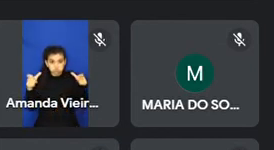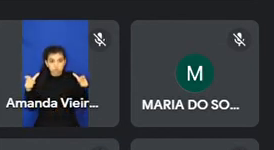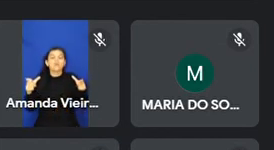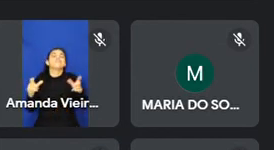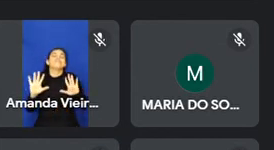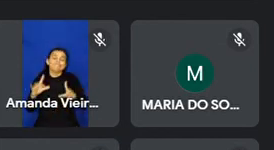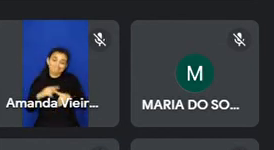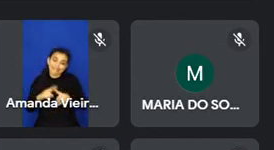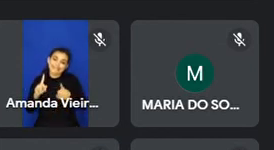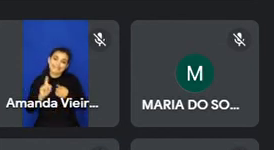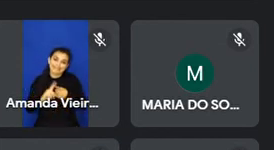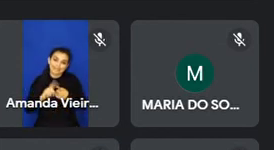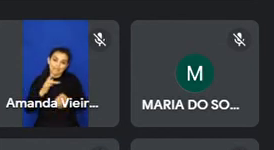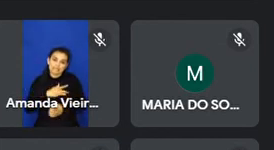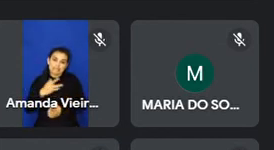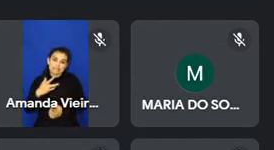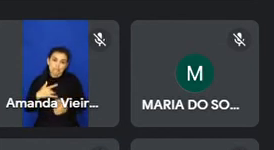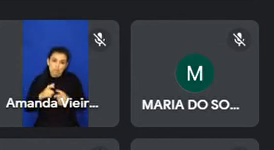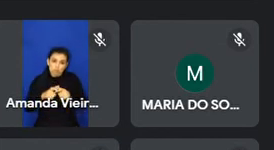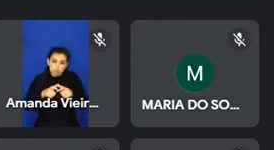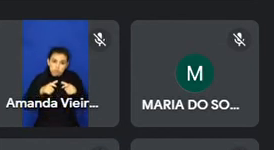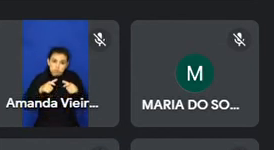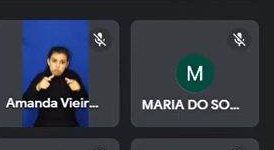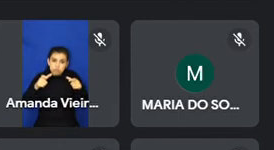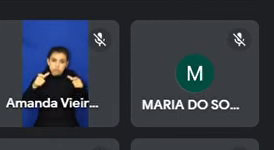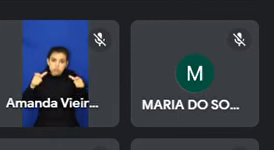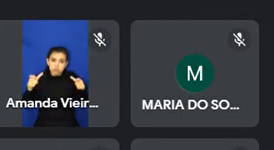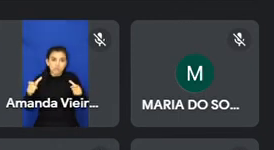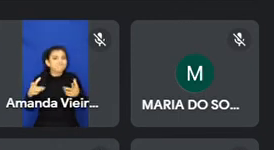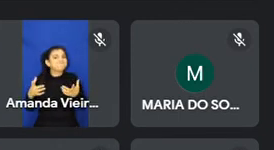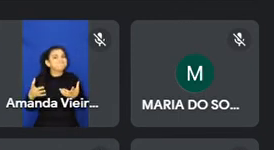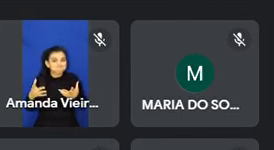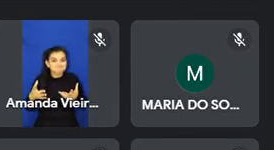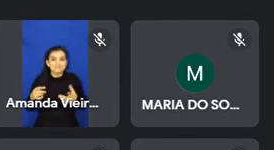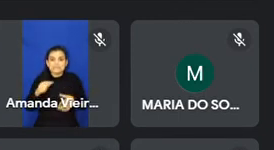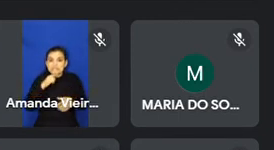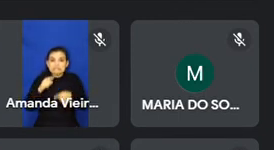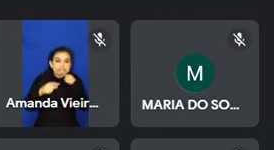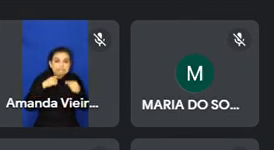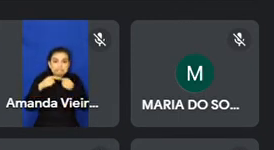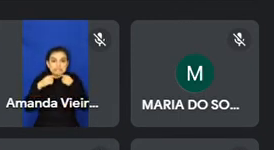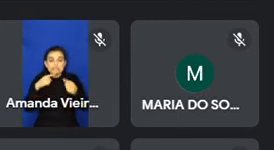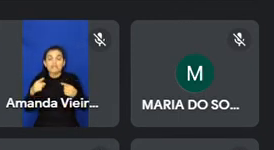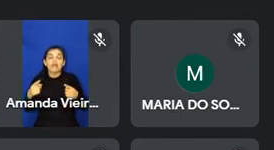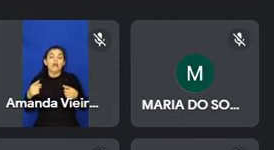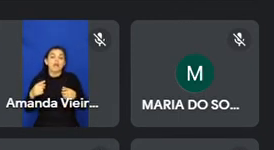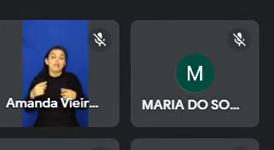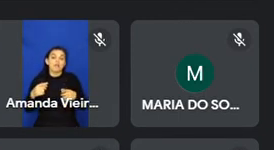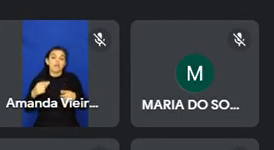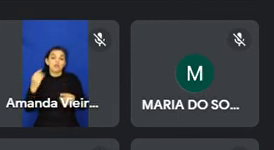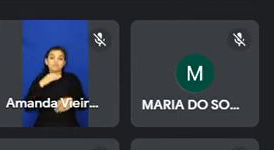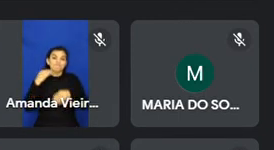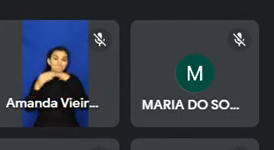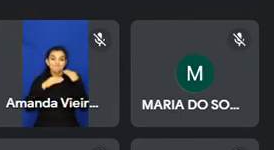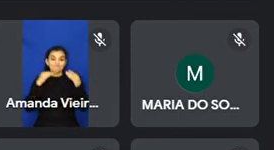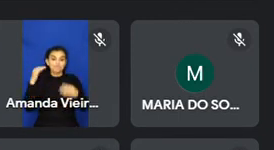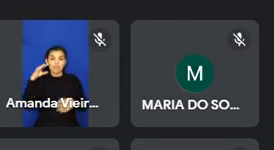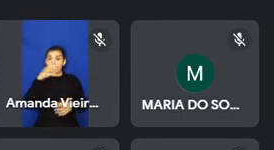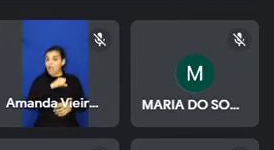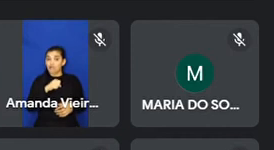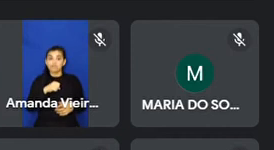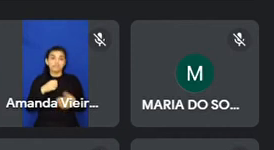estava superlotado, ele não estava dando conta. E isso fazia com que as mortes aumentassem mais ainda, porque as pessoas não